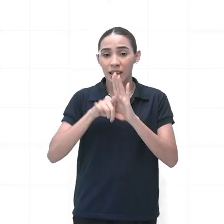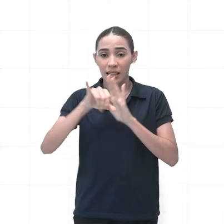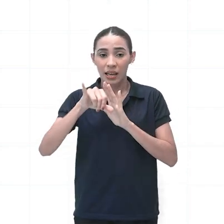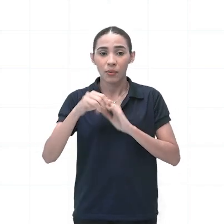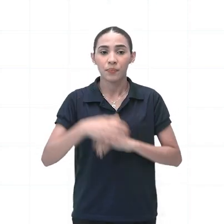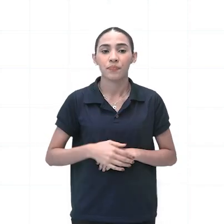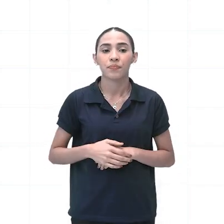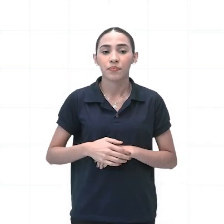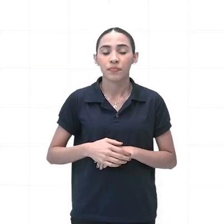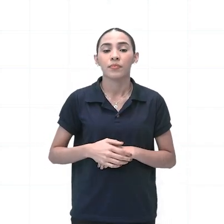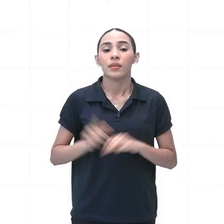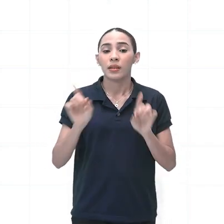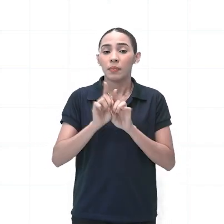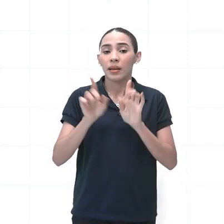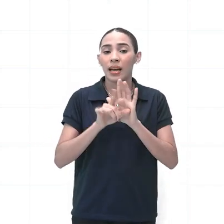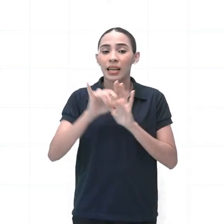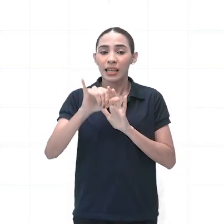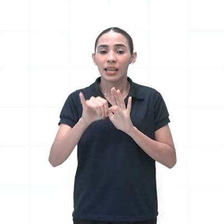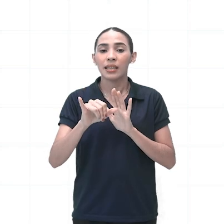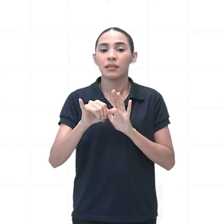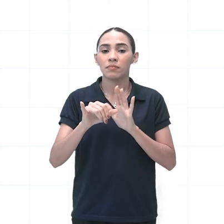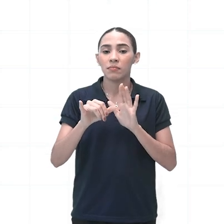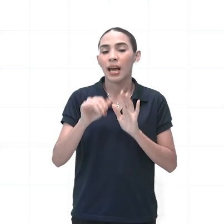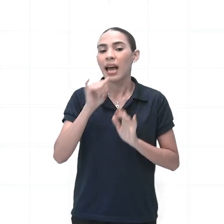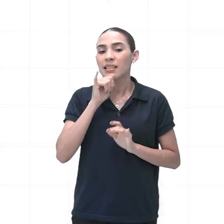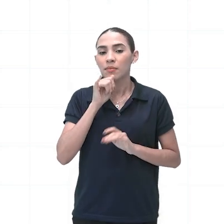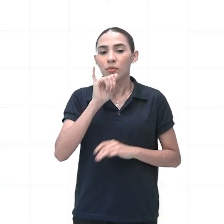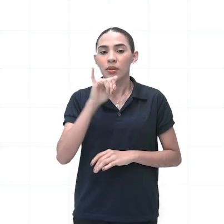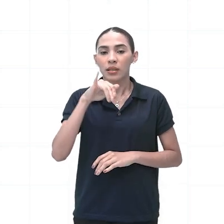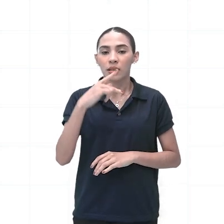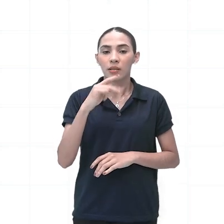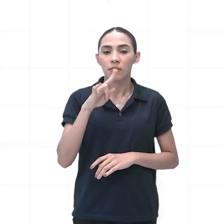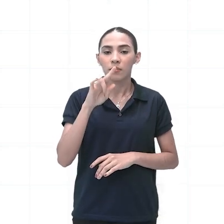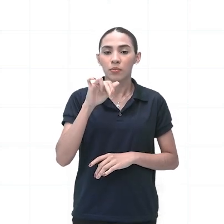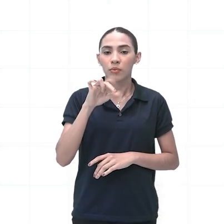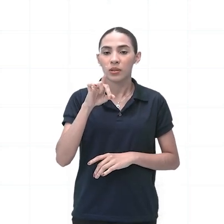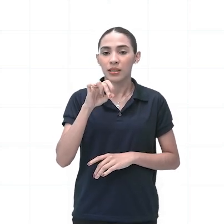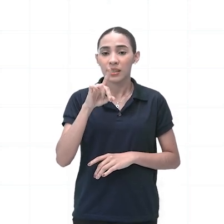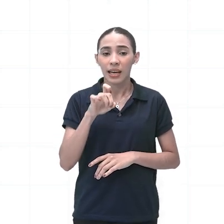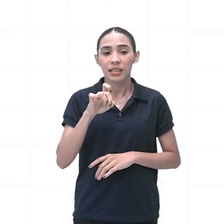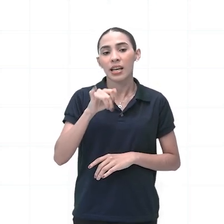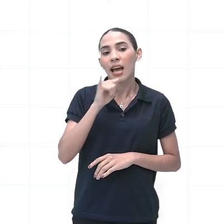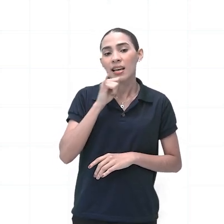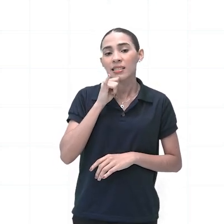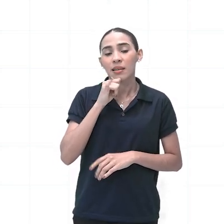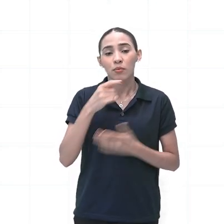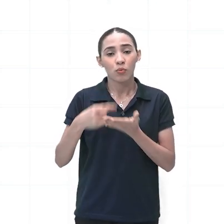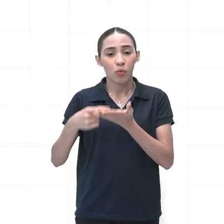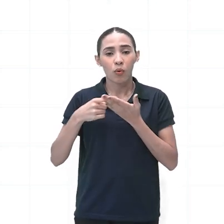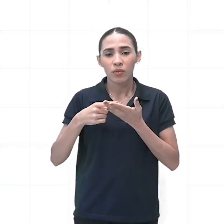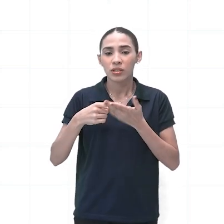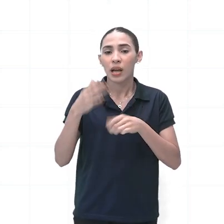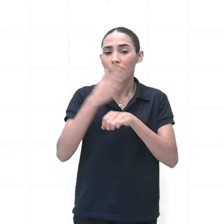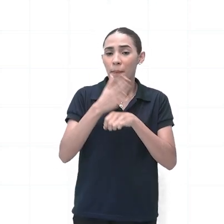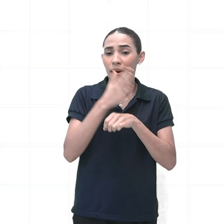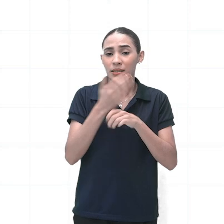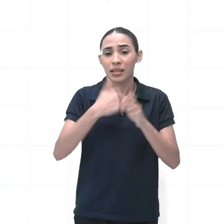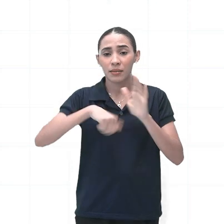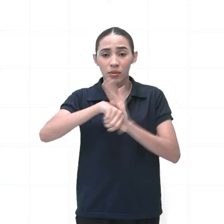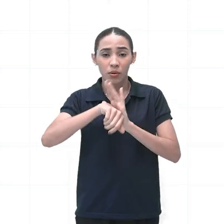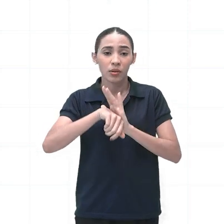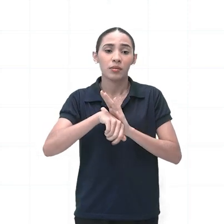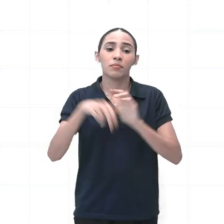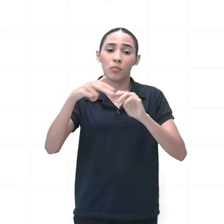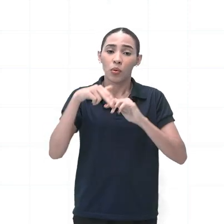absoluta. Essa garantia absoluta de impunidade não deixa de ser um convite às práticas